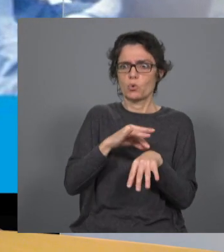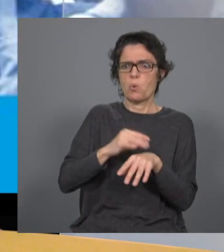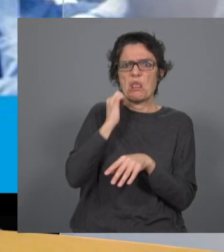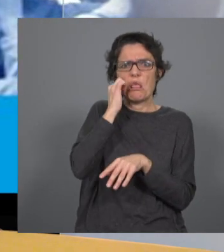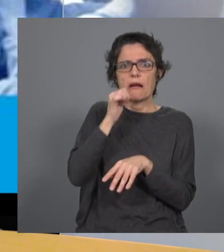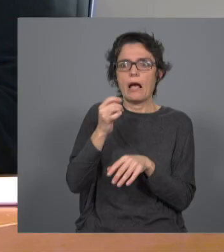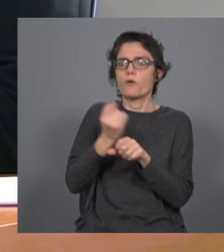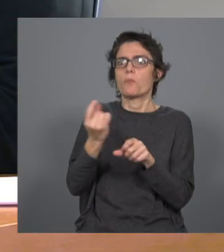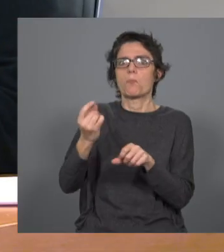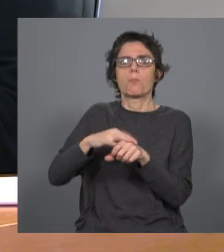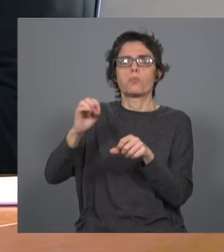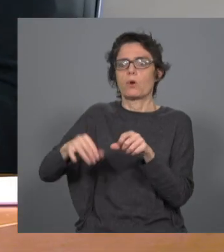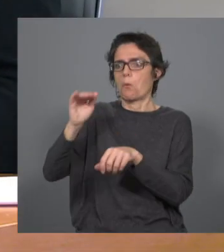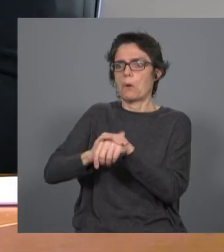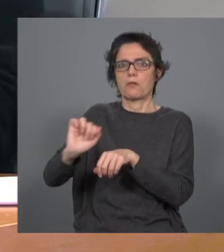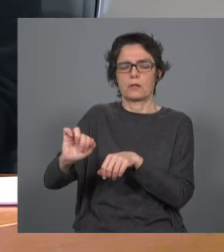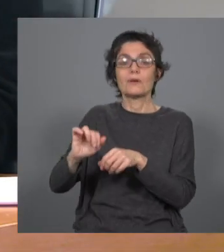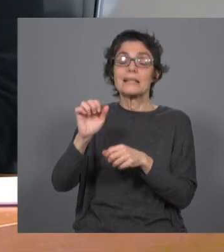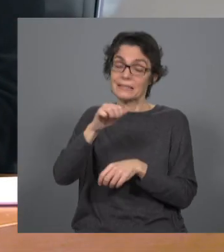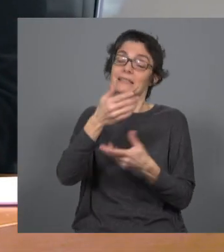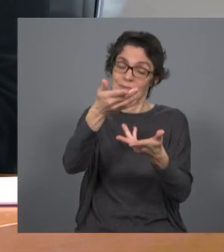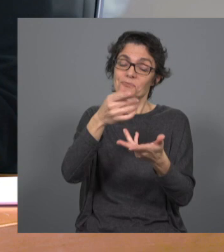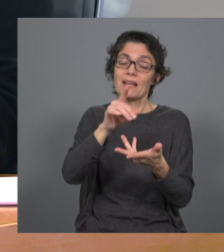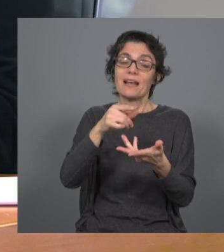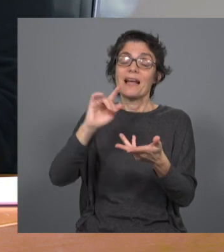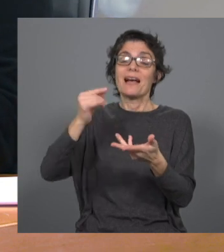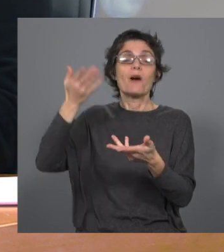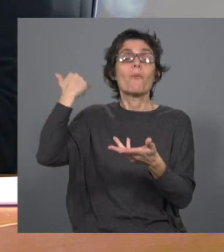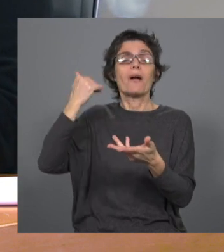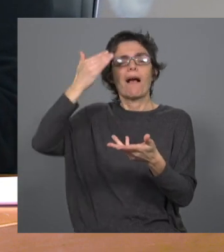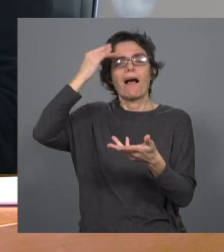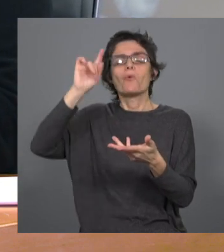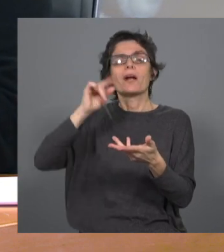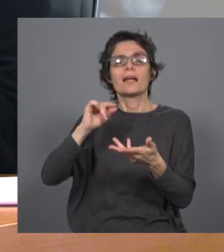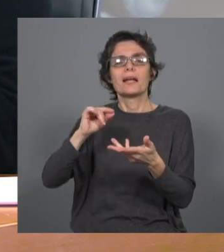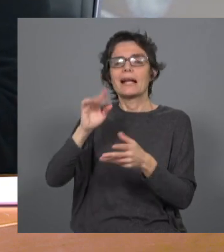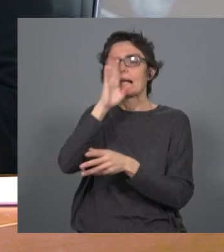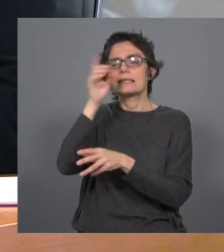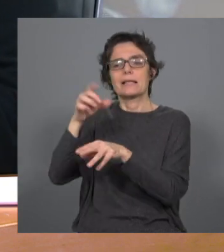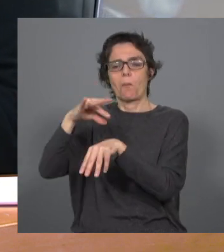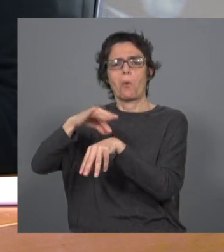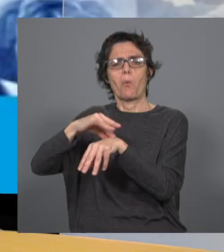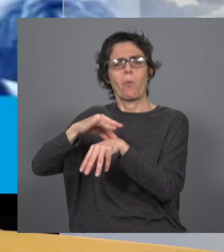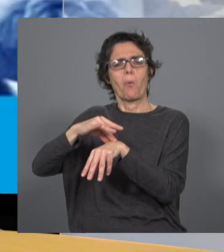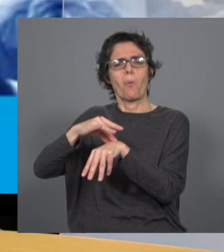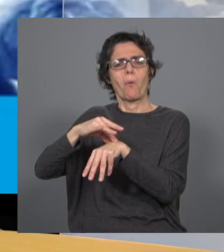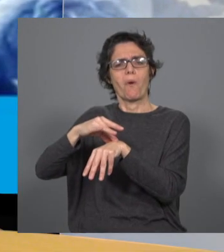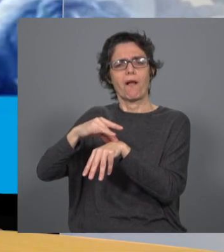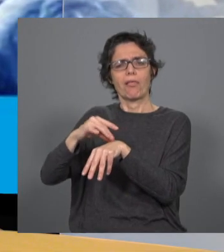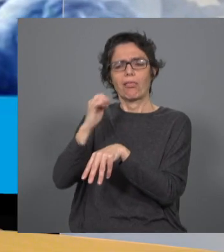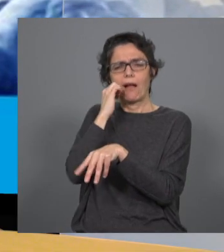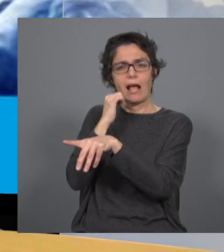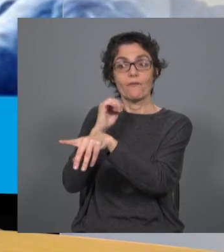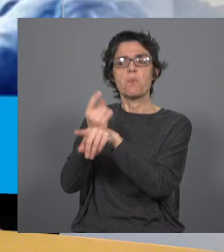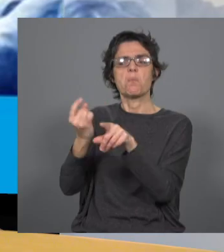era concebida como maldição de Deus. Portanto, aquelas pessoas que eram afetadas por essa doença... Ainda hoje às vezes se pensa um bocadinho assim.